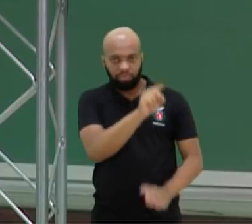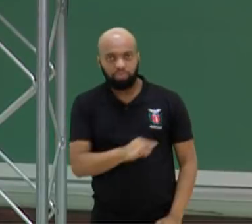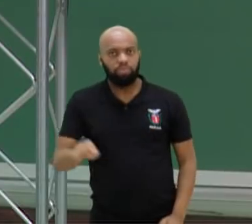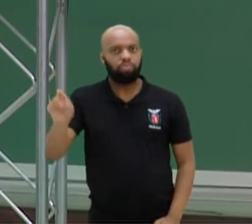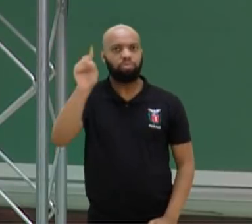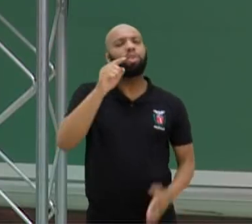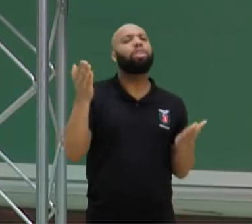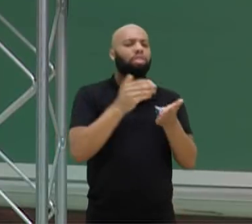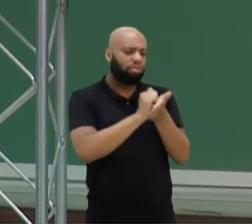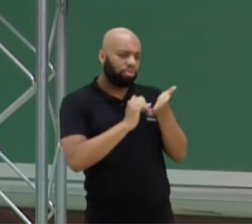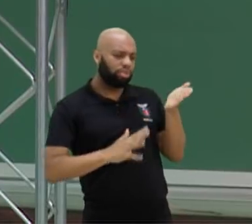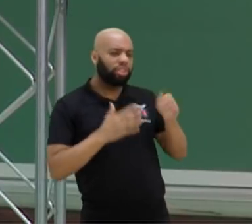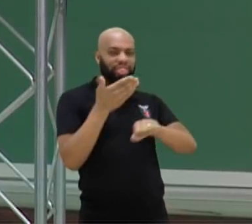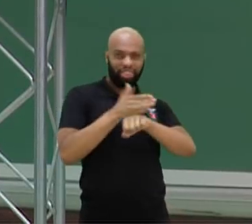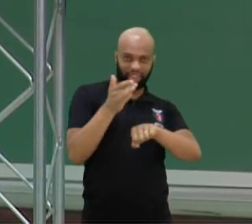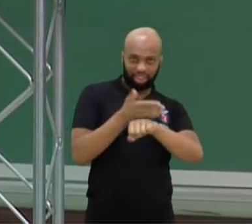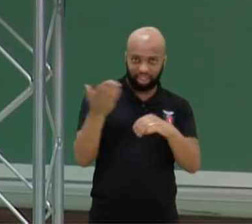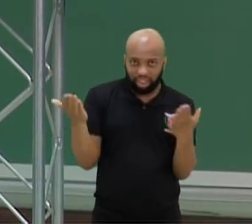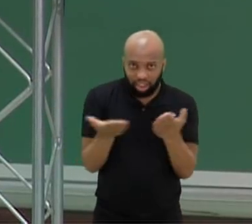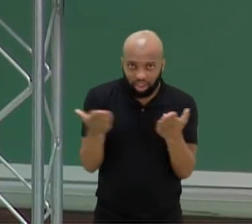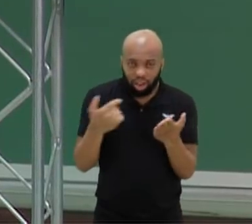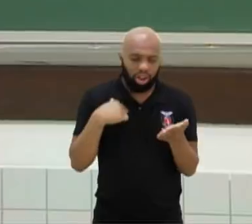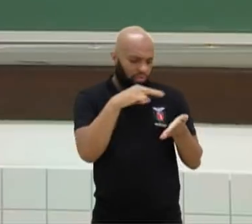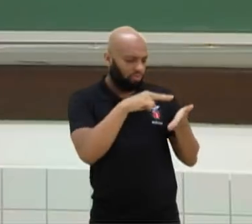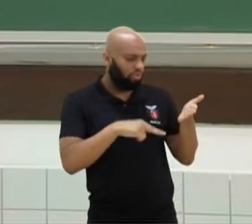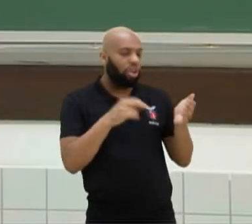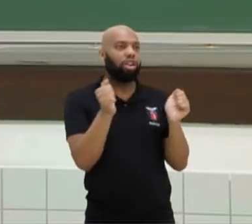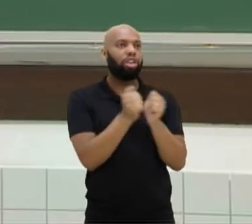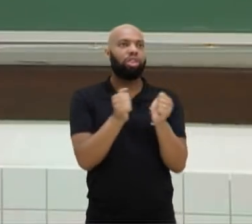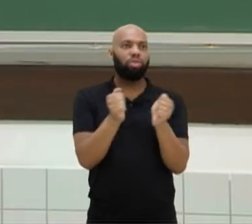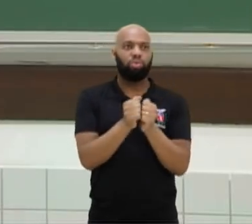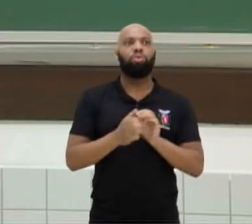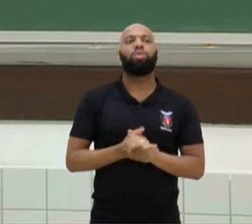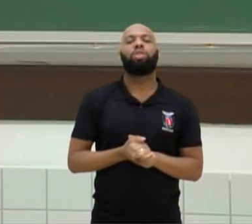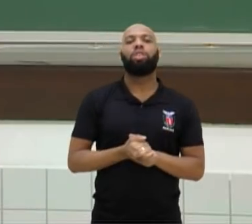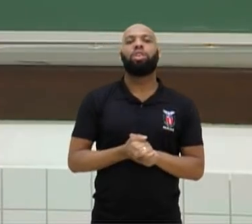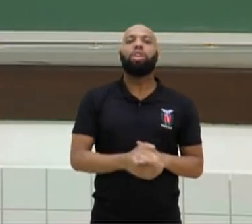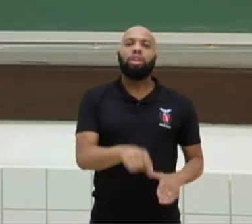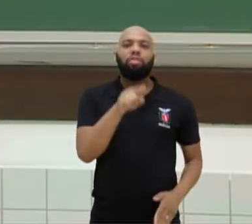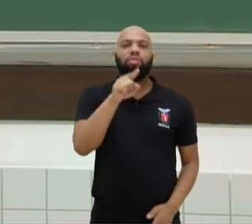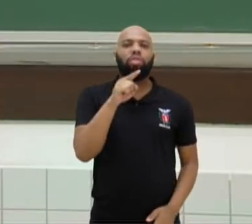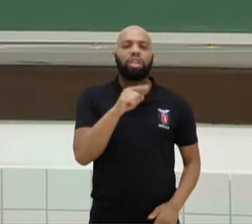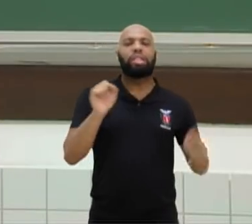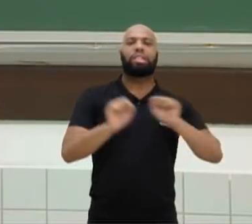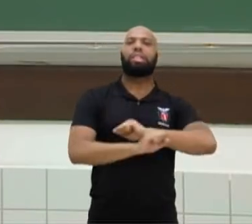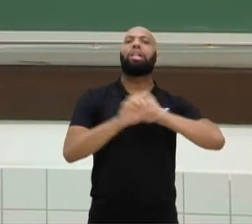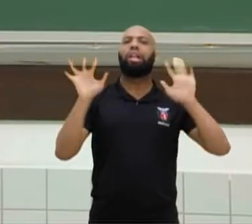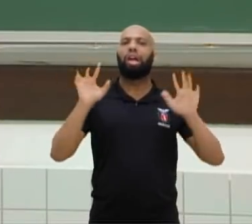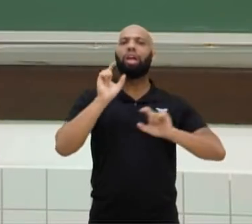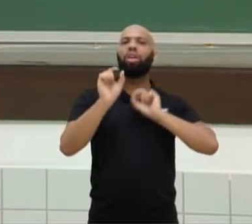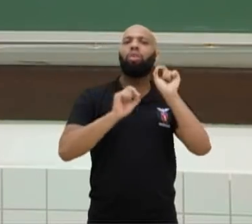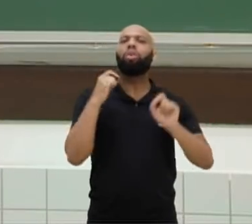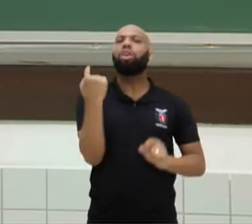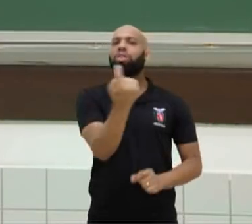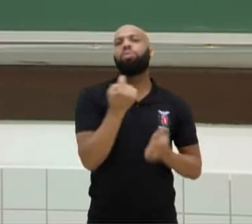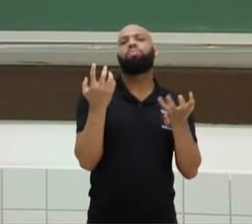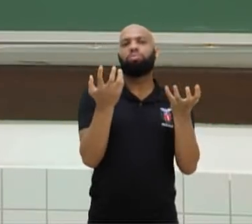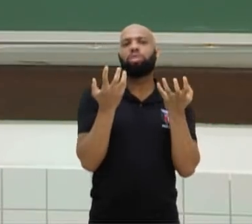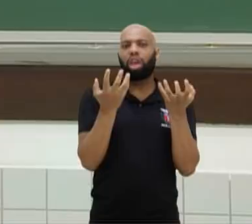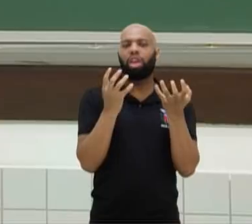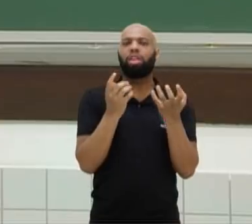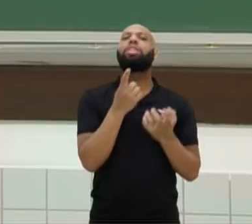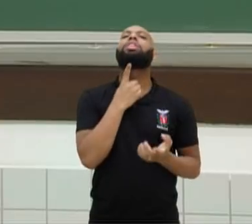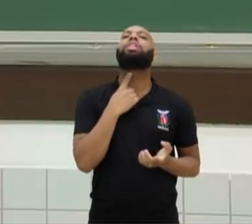um exercício? Vamos praticar um pouquinho? Vou ler com vocês agora esse exercício, para que fique bem claro o que a gente quer, qual é o